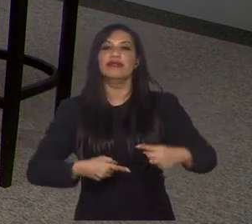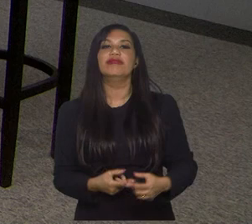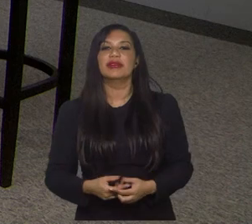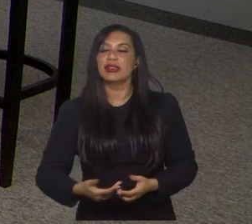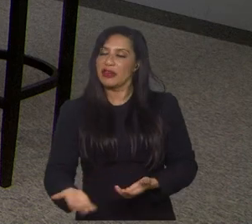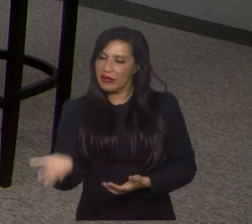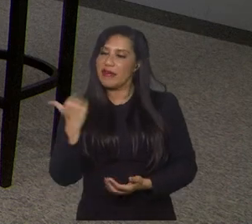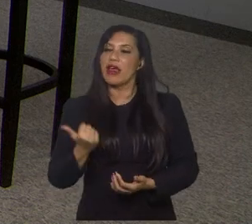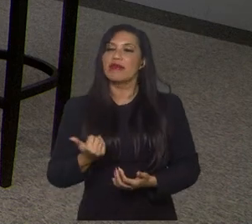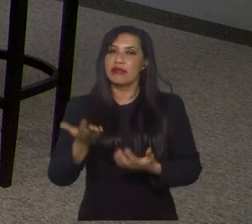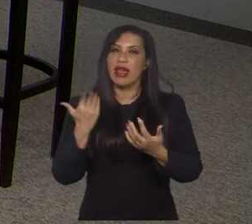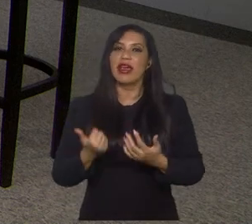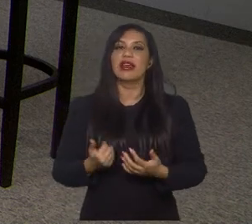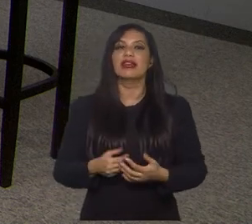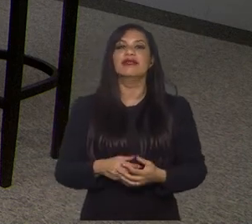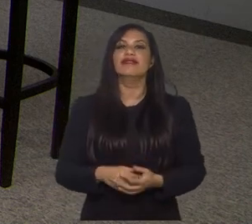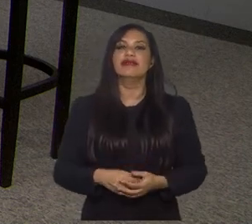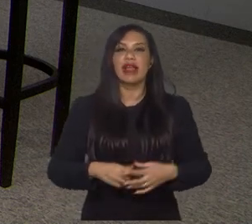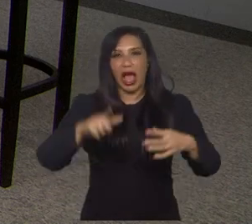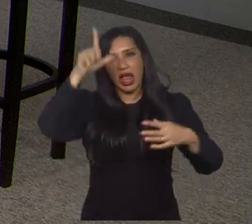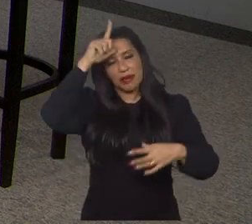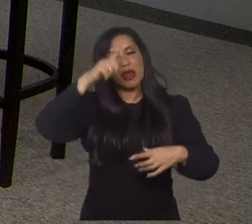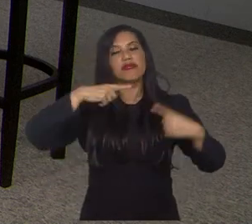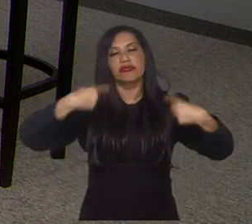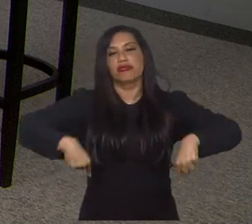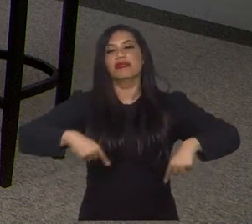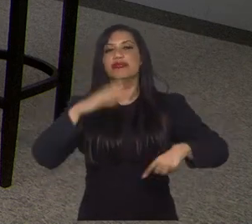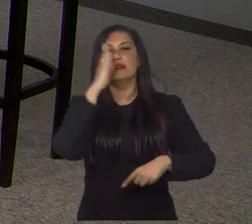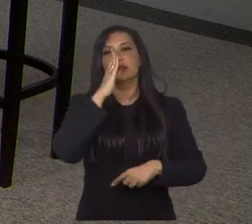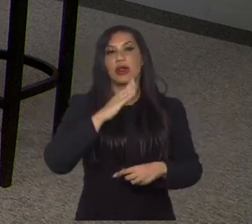logo a muralha. Que vem a Alemanha. Que vem a Alemanha.